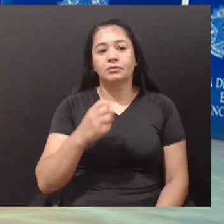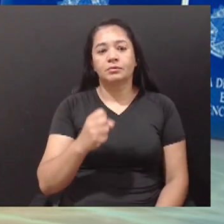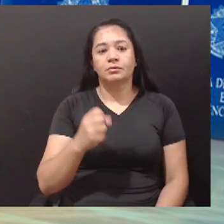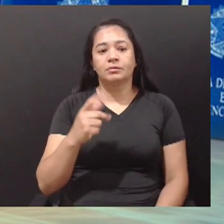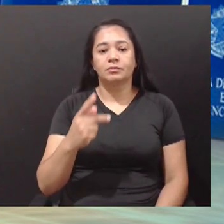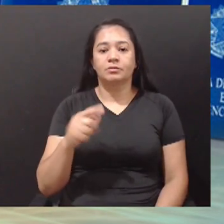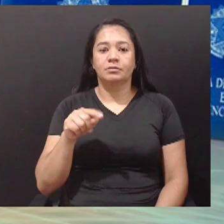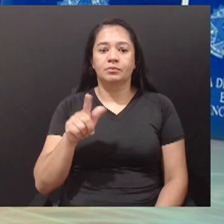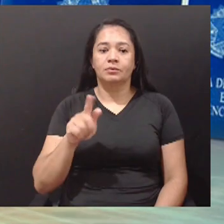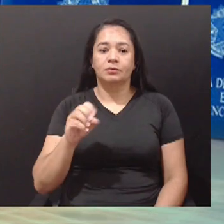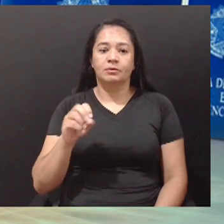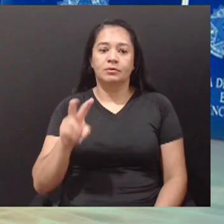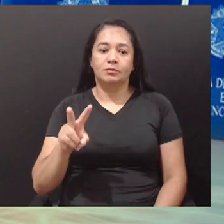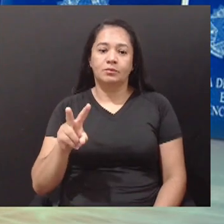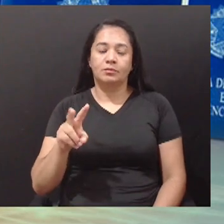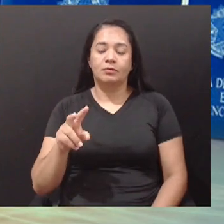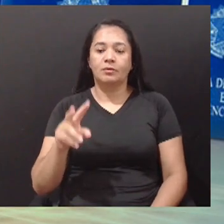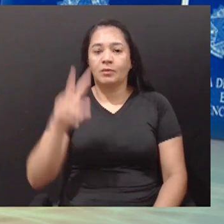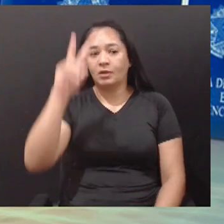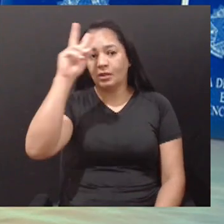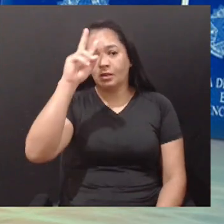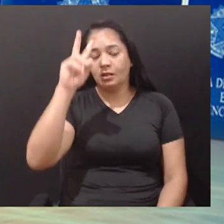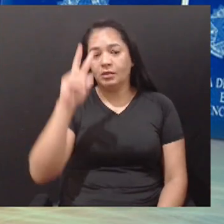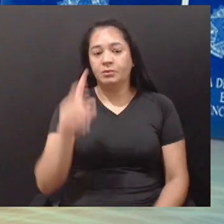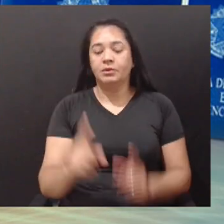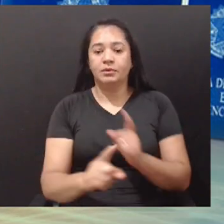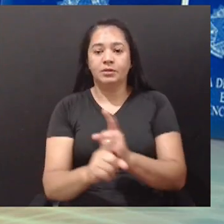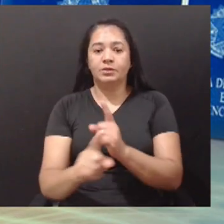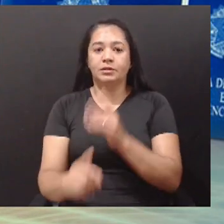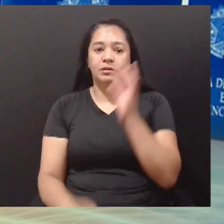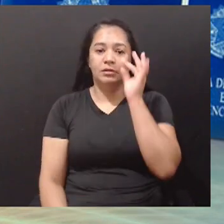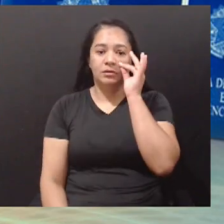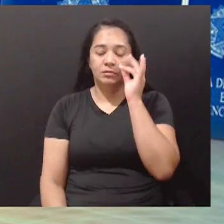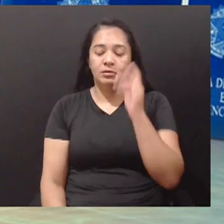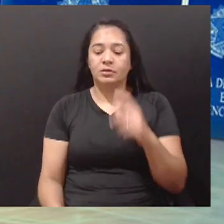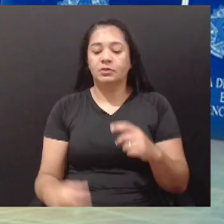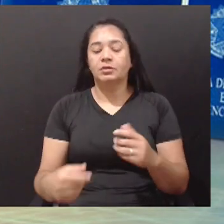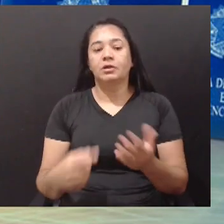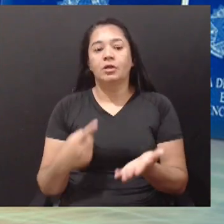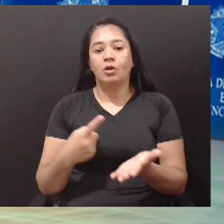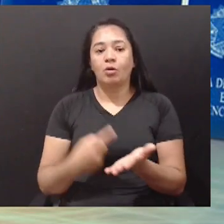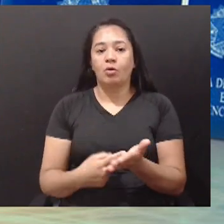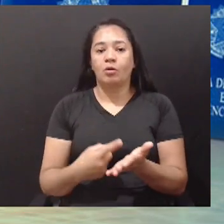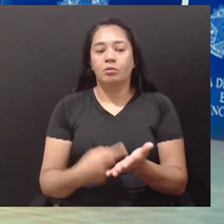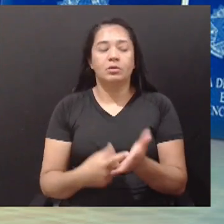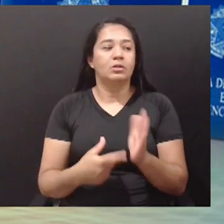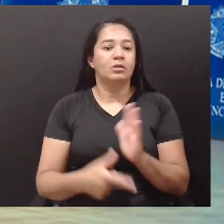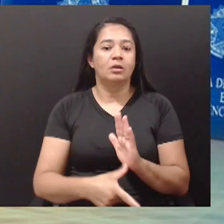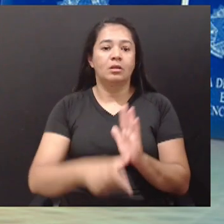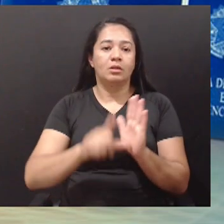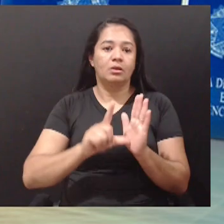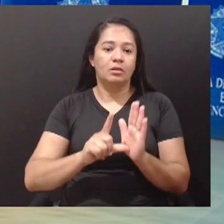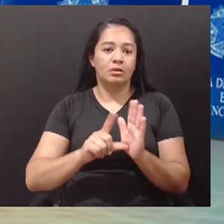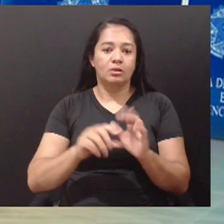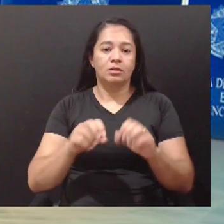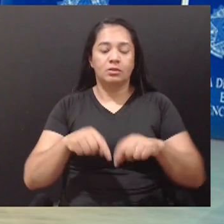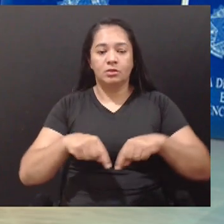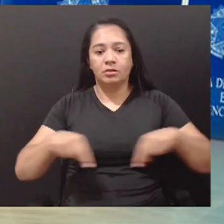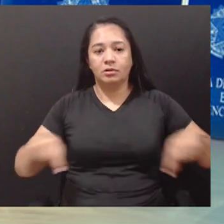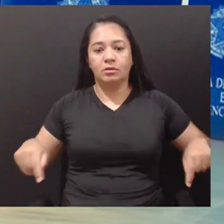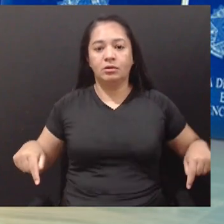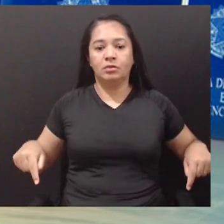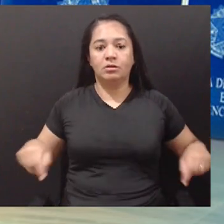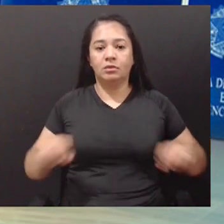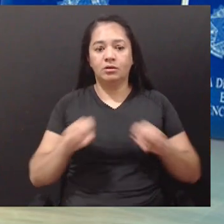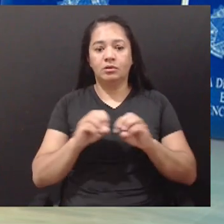cepat.campinas.sp.gov.br. Lembrando que o atendimento presencial do CEPAT é realizado mediante agendamento prévio pelo site